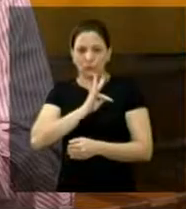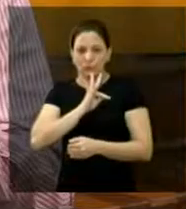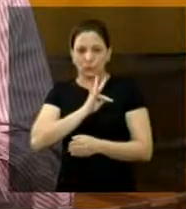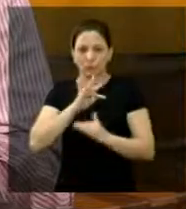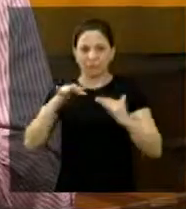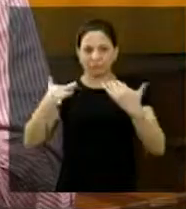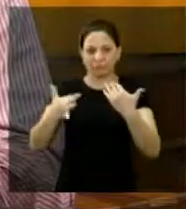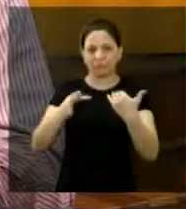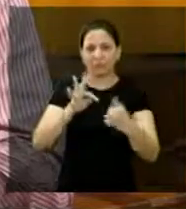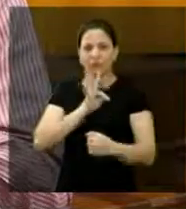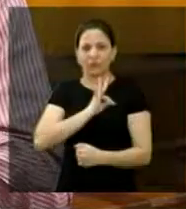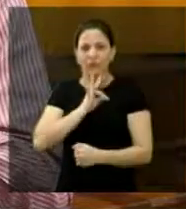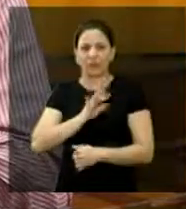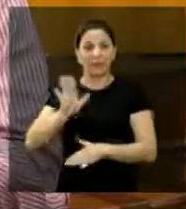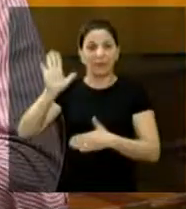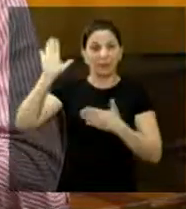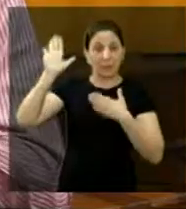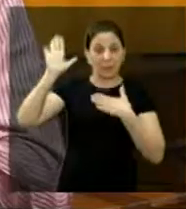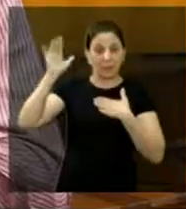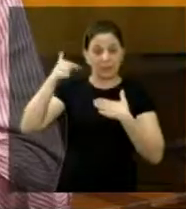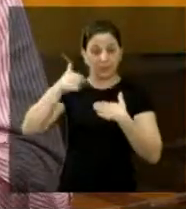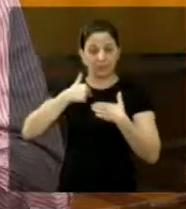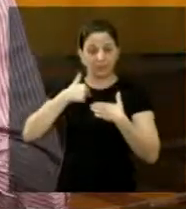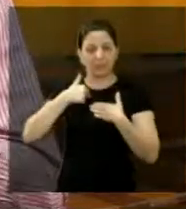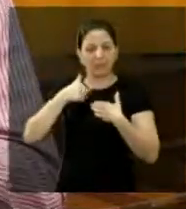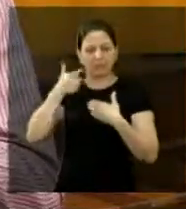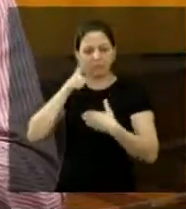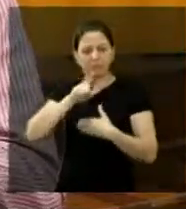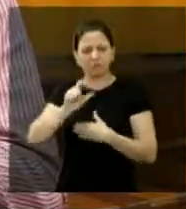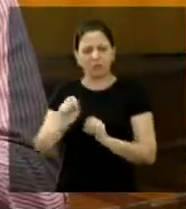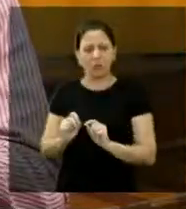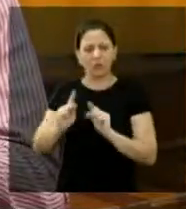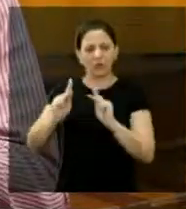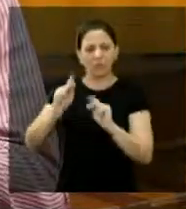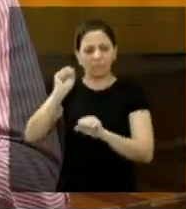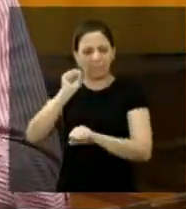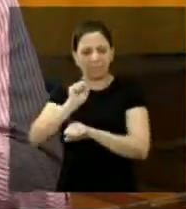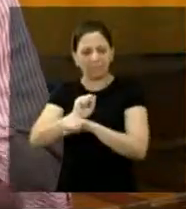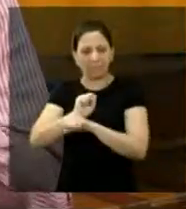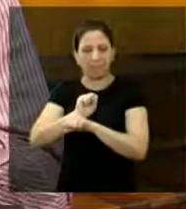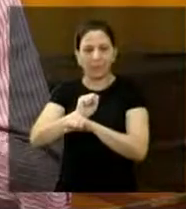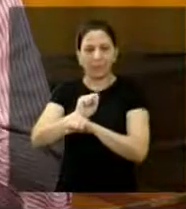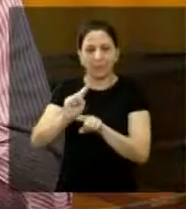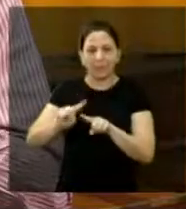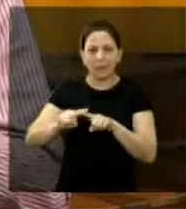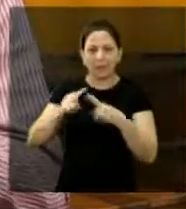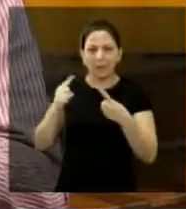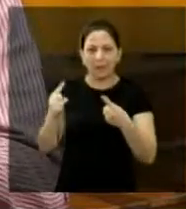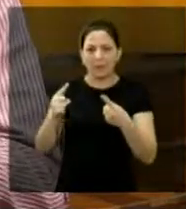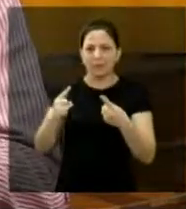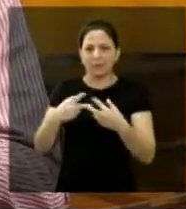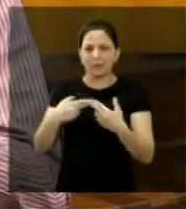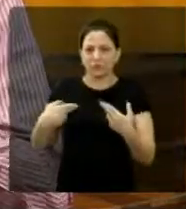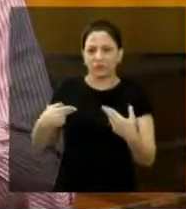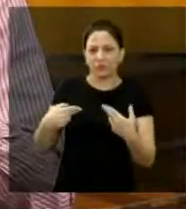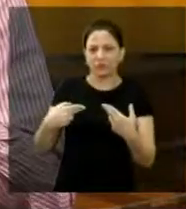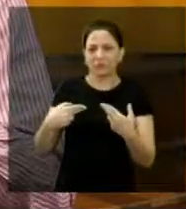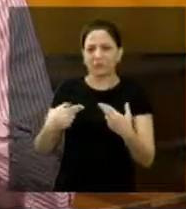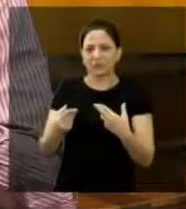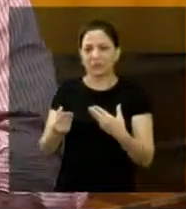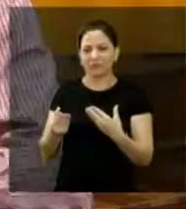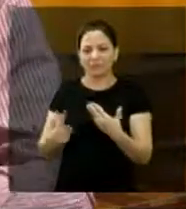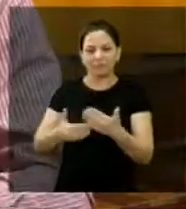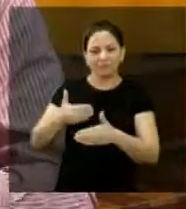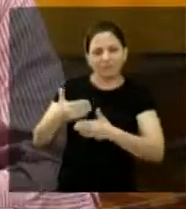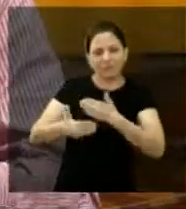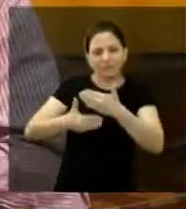que essa promessa estava cumprida. Olha, a Ferroviária subiu, agora eu posso parar. Mas várias outras circunstâncias entraram no meio,